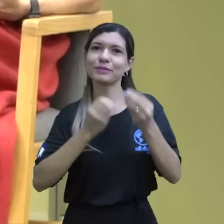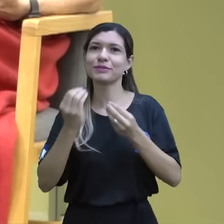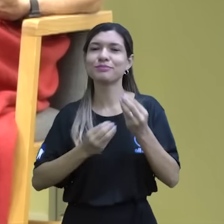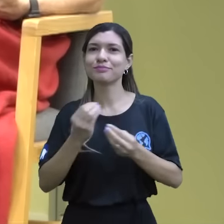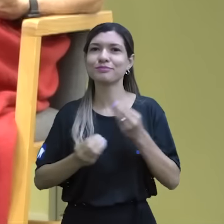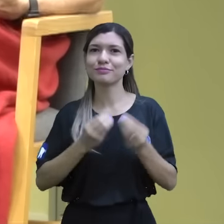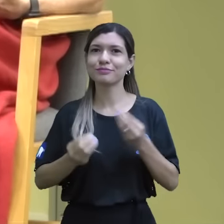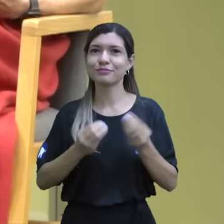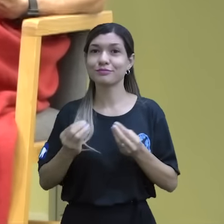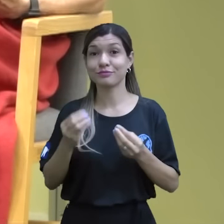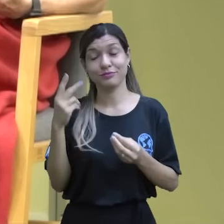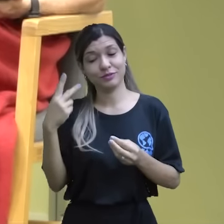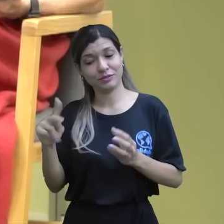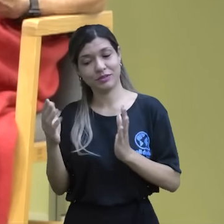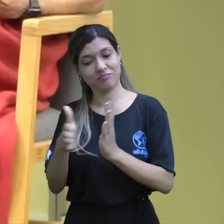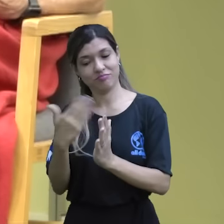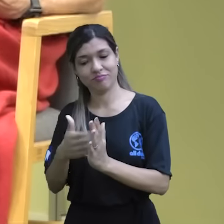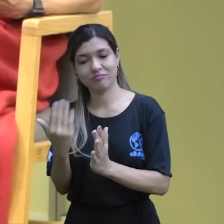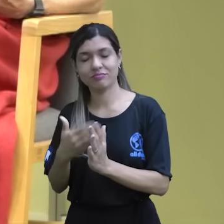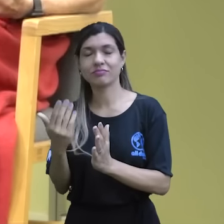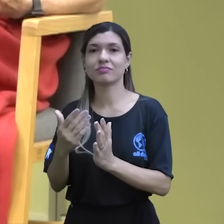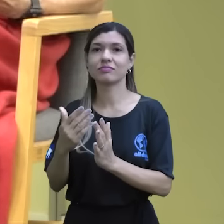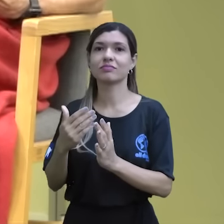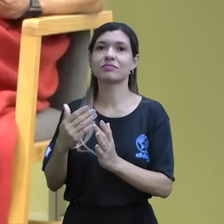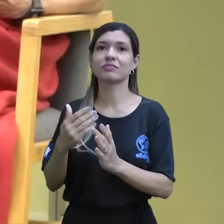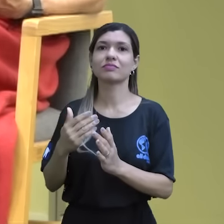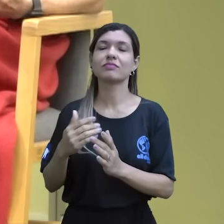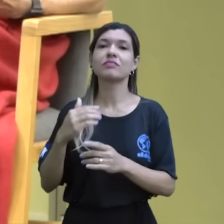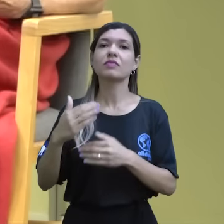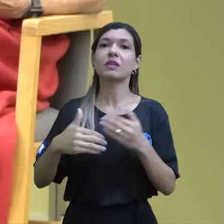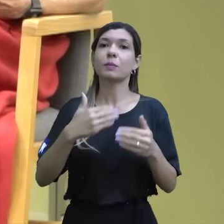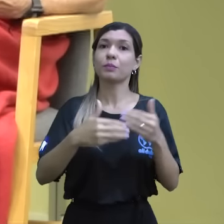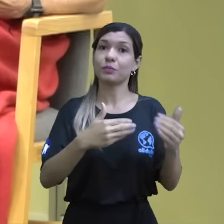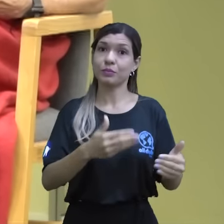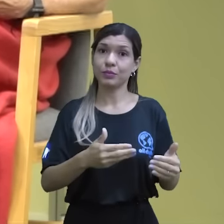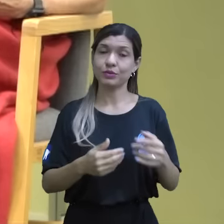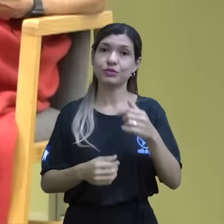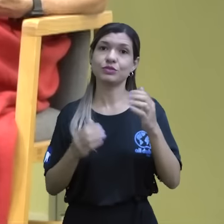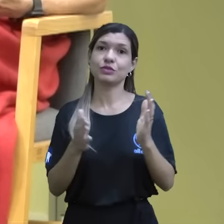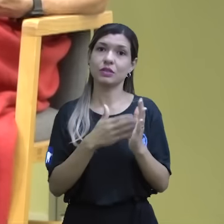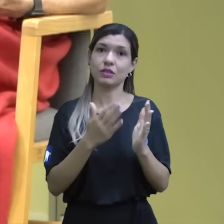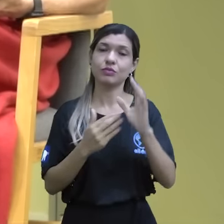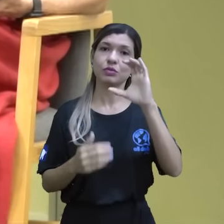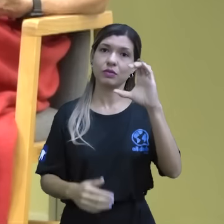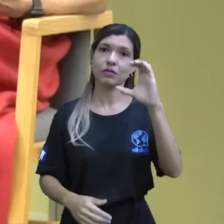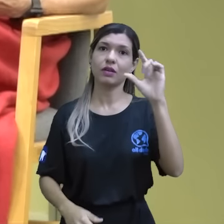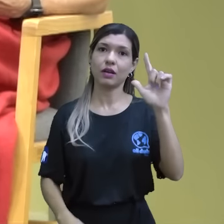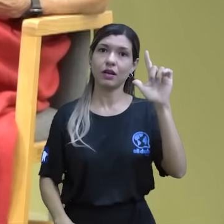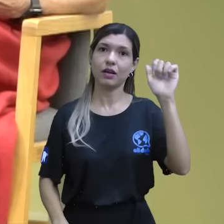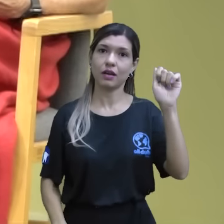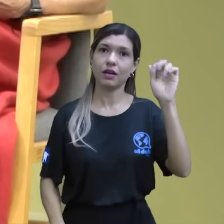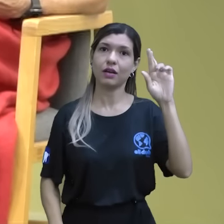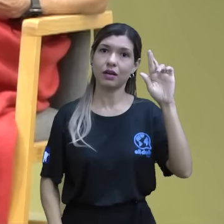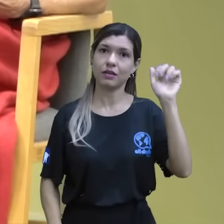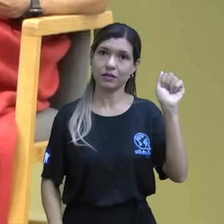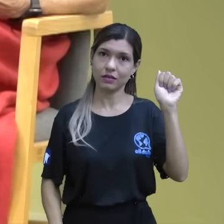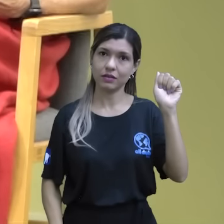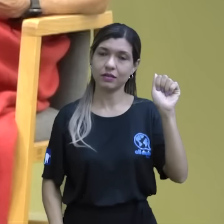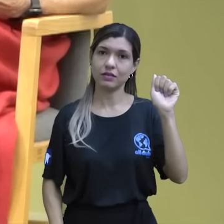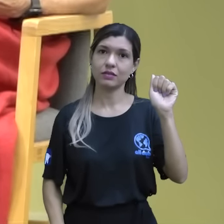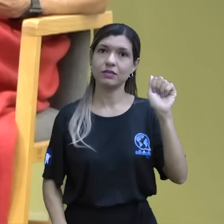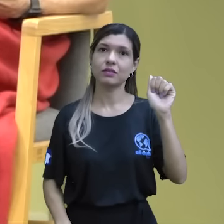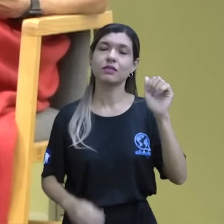desaparece do panorama do país, da literatura, de tudo mais, e só vai reaparecer em